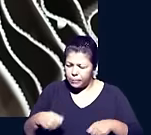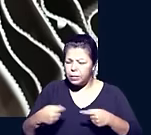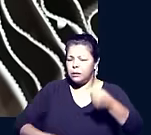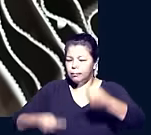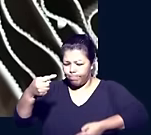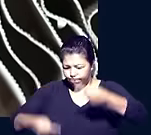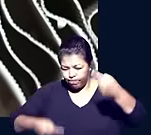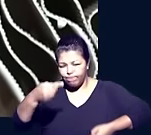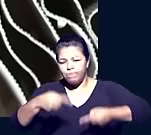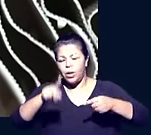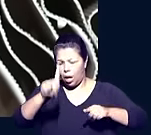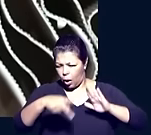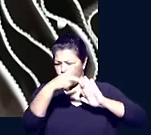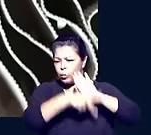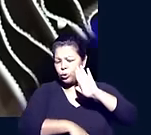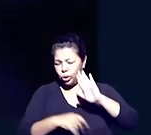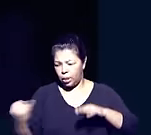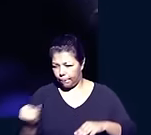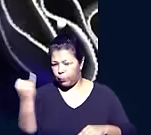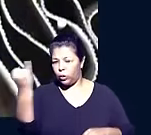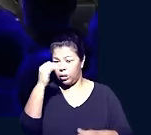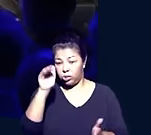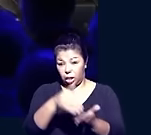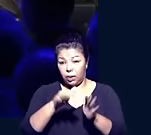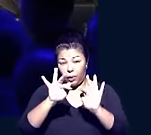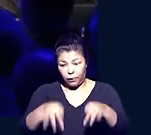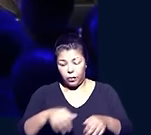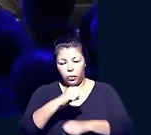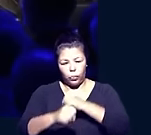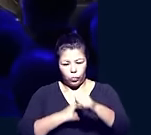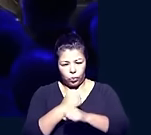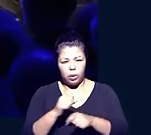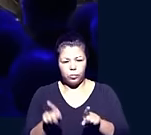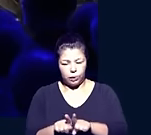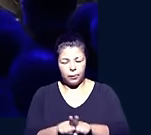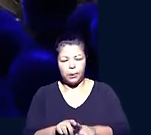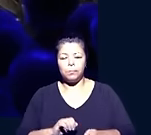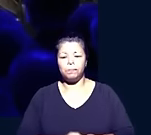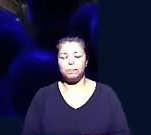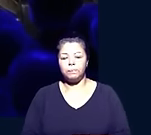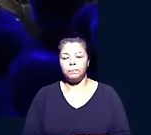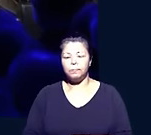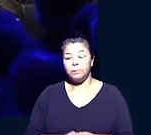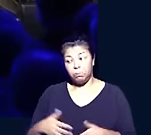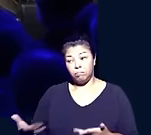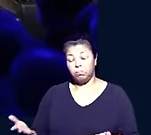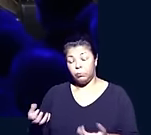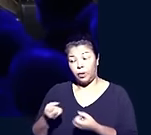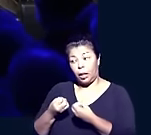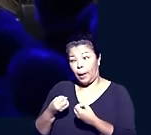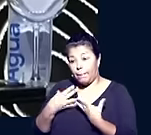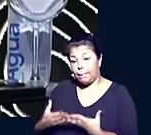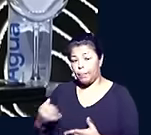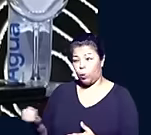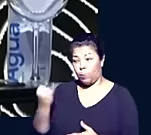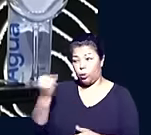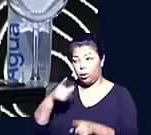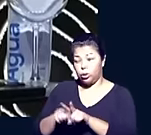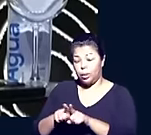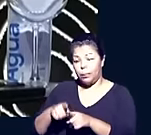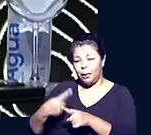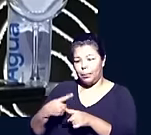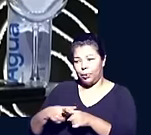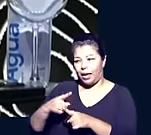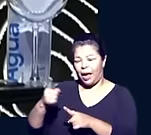projeto muito importante também ainda no final desse ano é interessante né porque usa como referência Europa e Estados Unidos que investem mais de 40% do